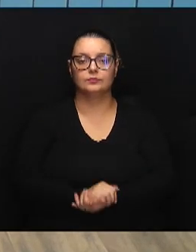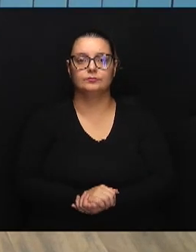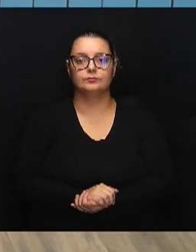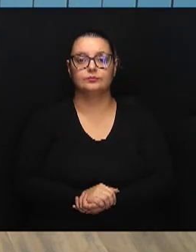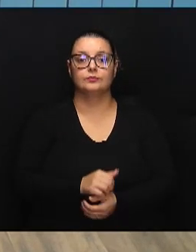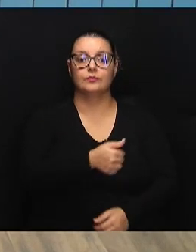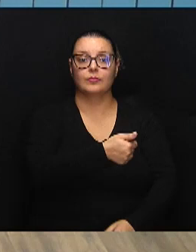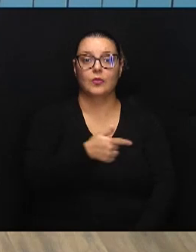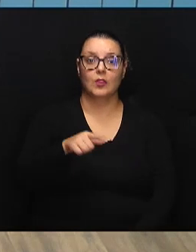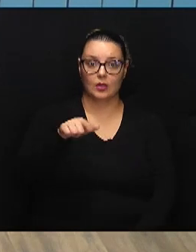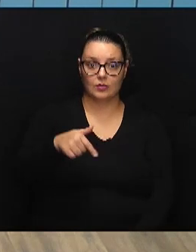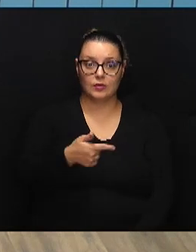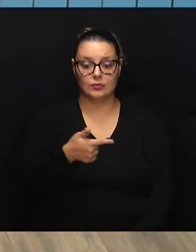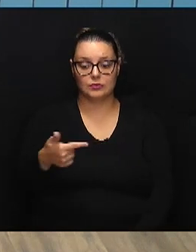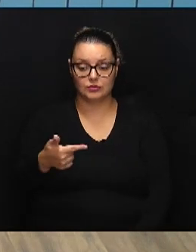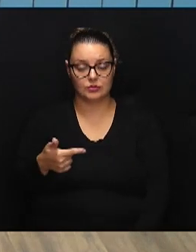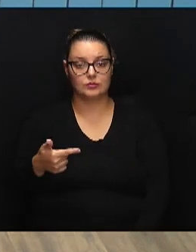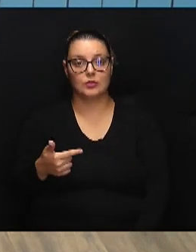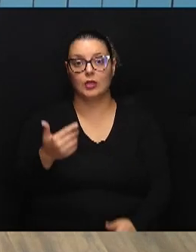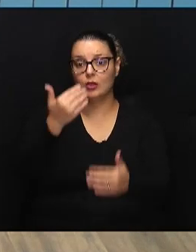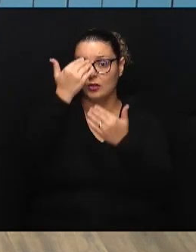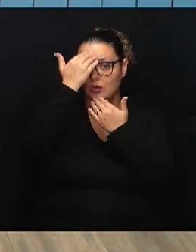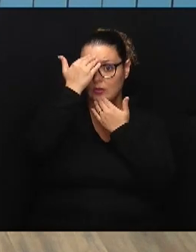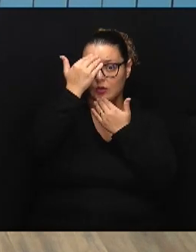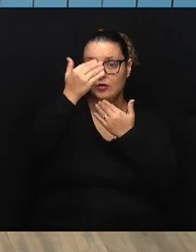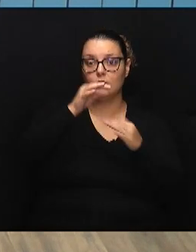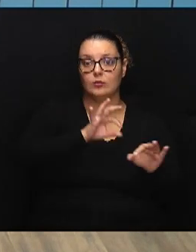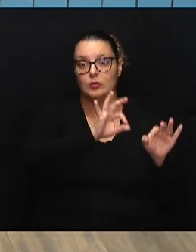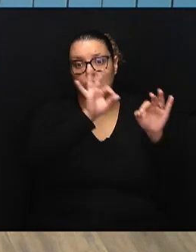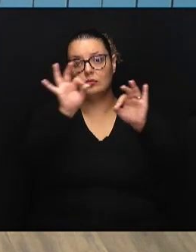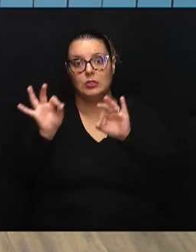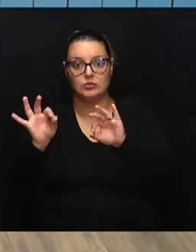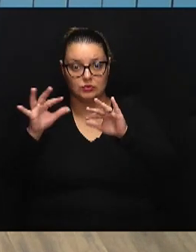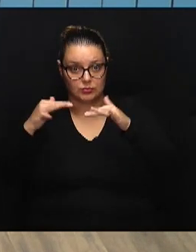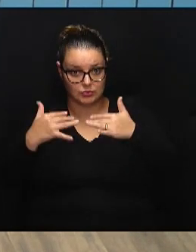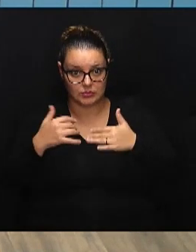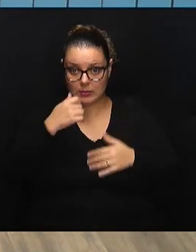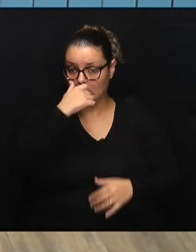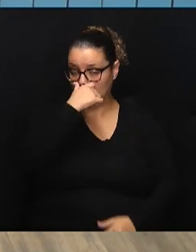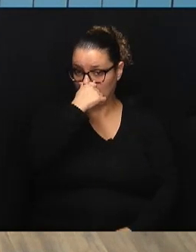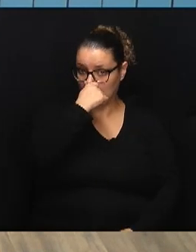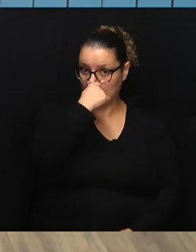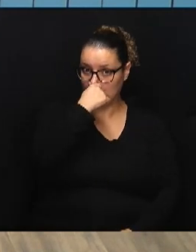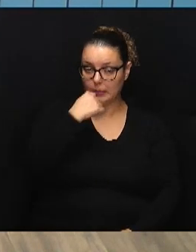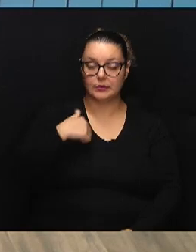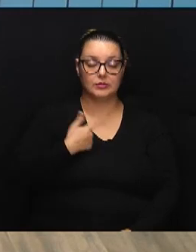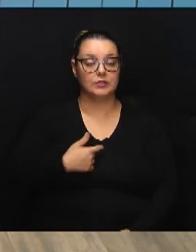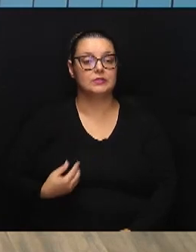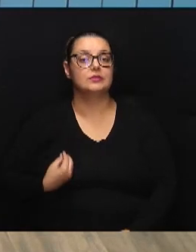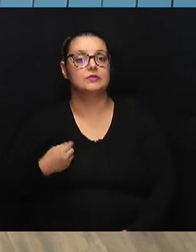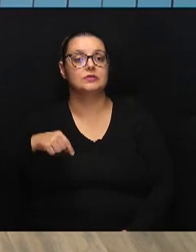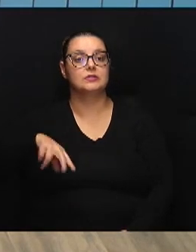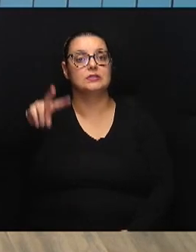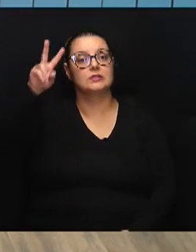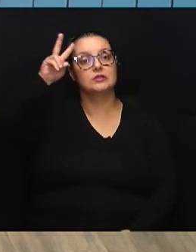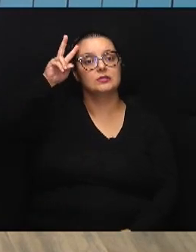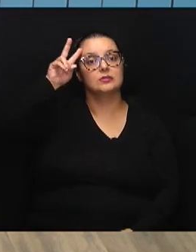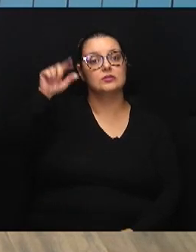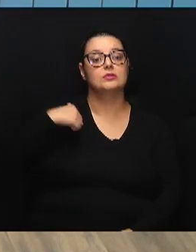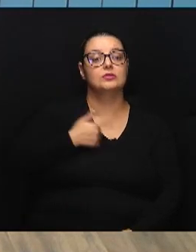Meio-dia mais 22 minutos. Muito obrigado pela sua companhia, pela sua audiência. Estamos ao vivo nesta segunda-feira.